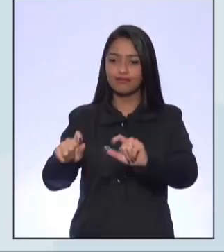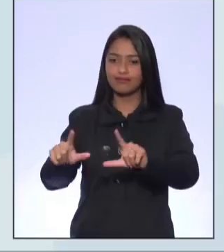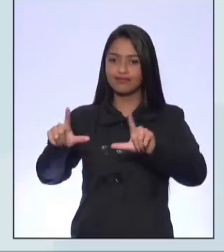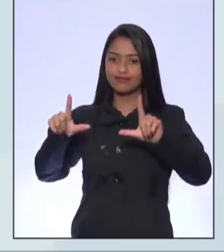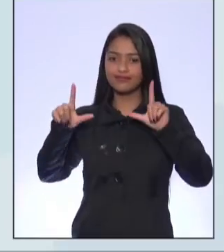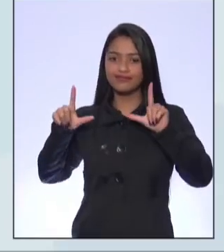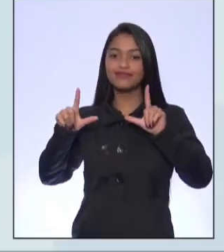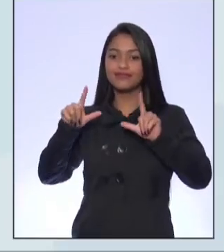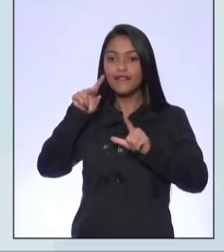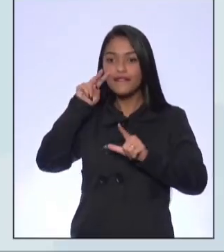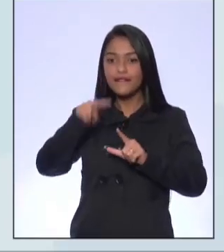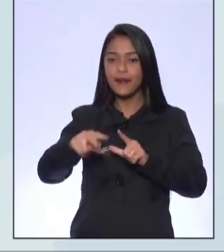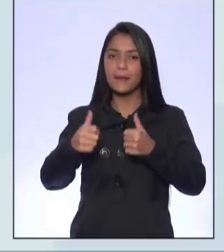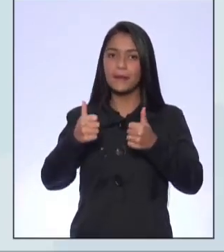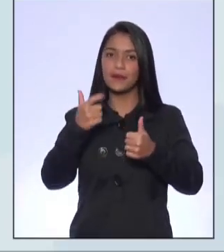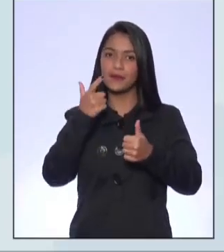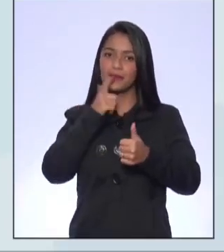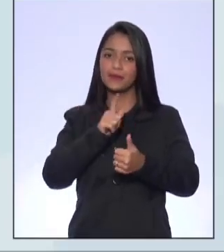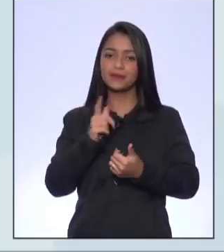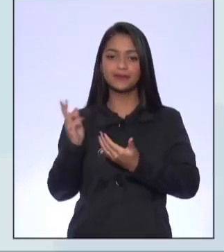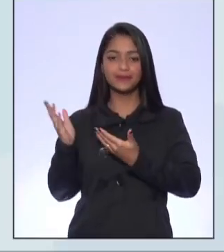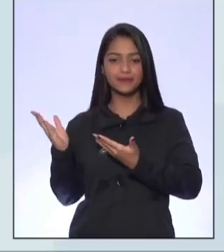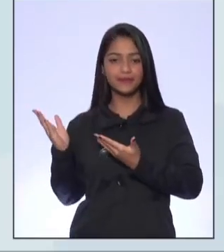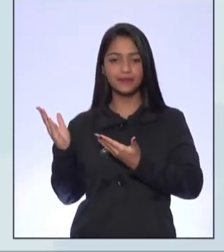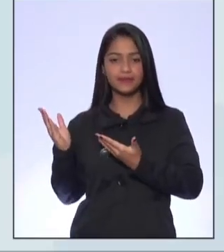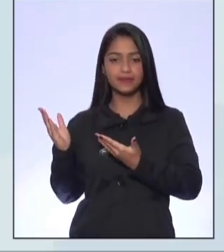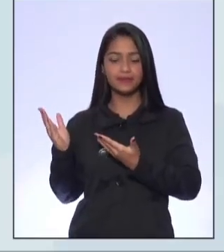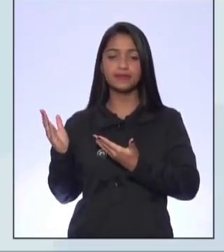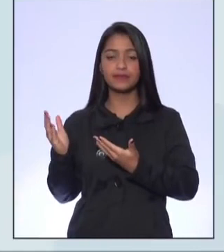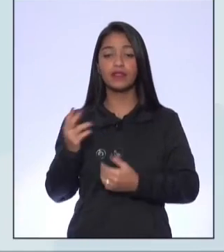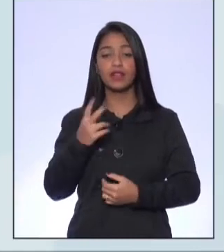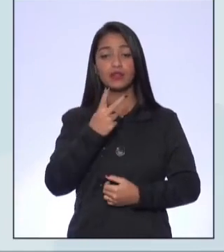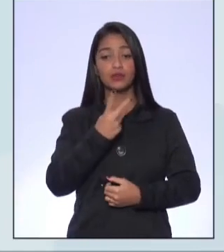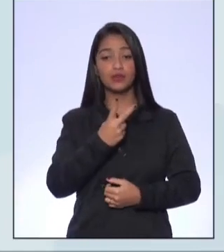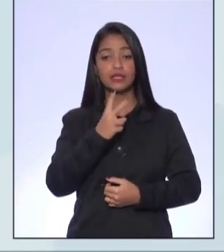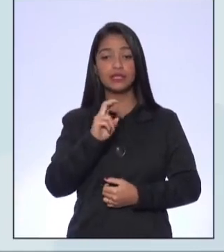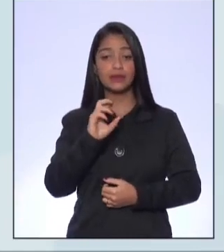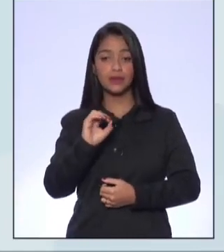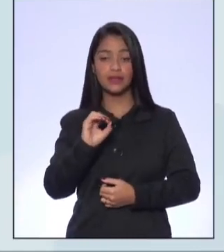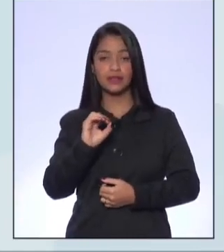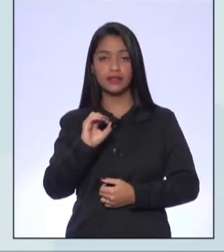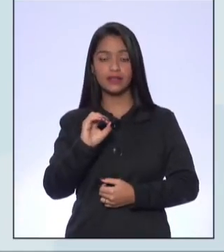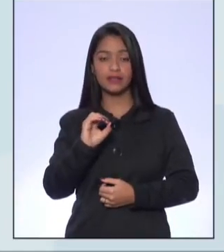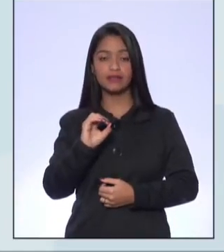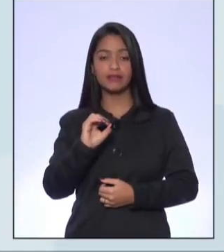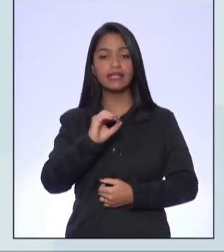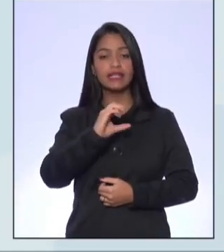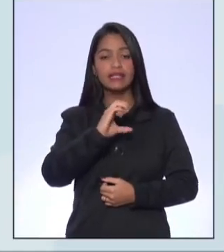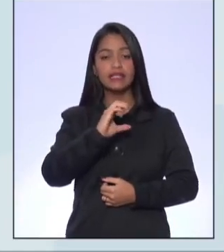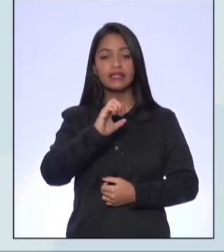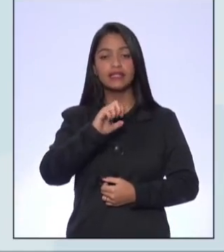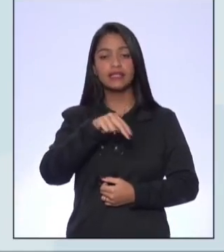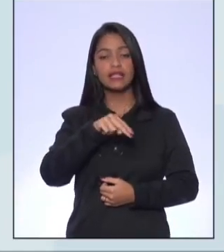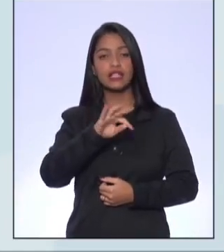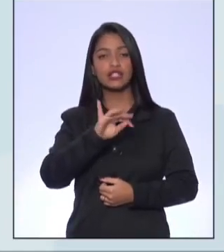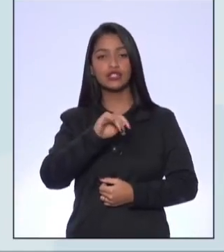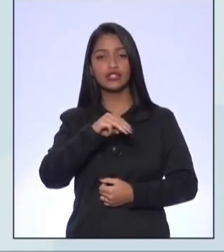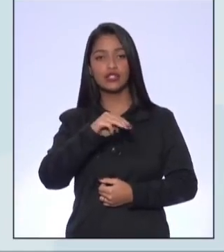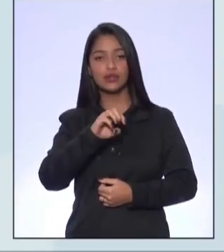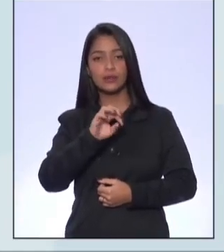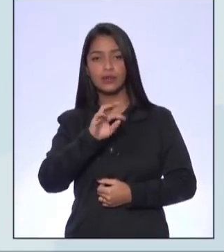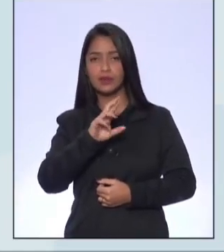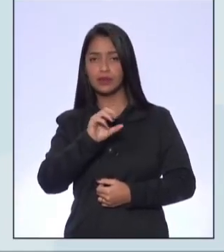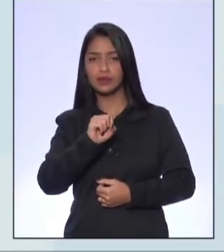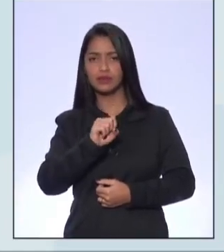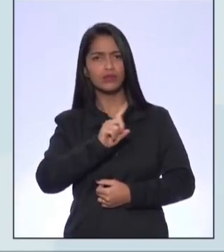Essa escala está ali, ó, de 250. E está em centímetros, né? Então, eu quero saber... Não, a escala está